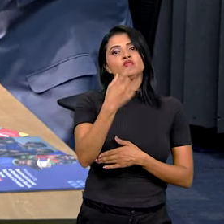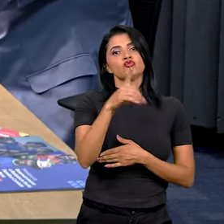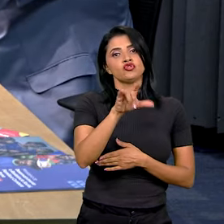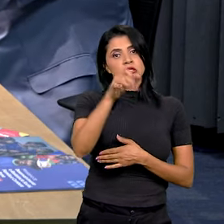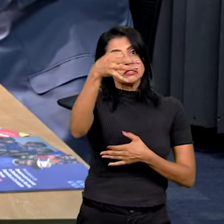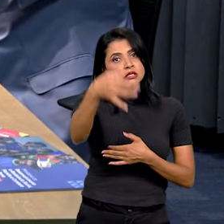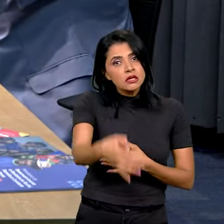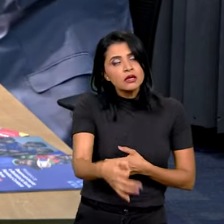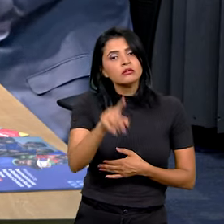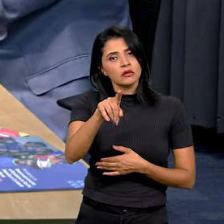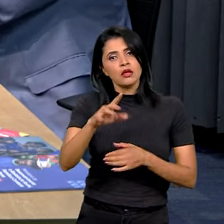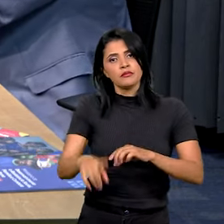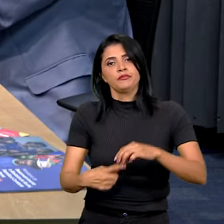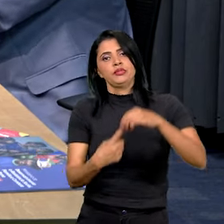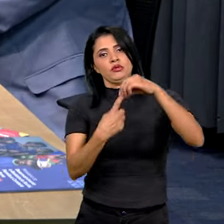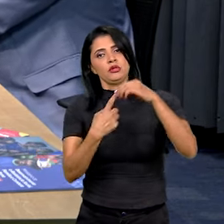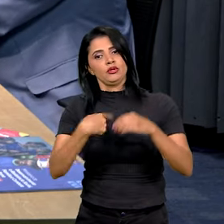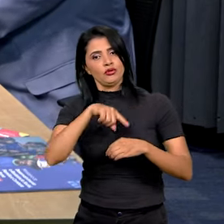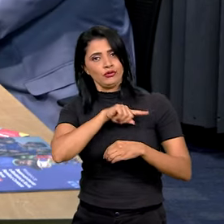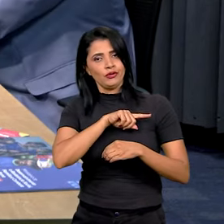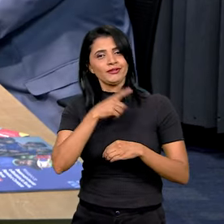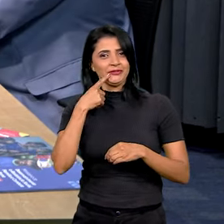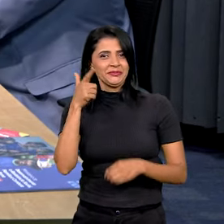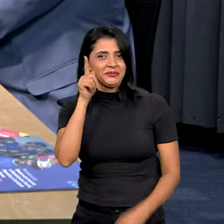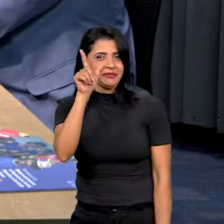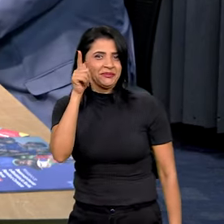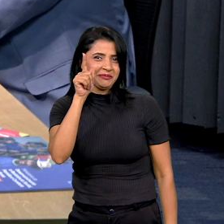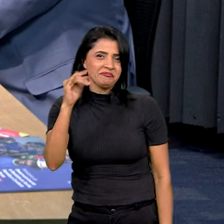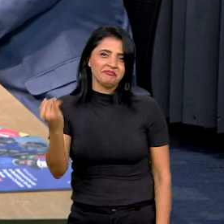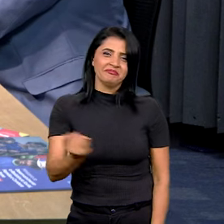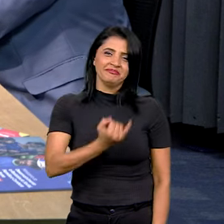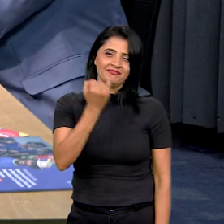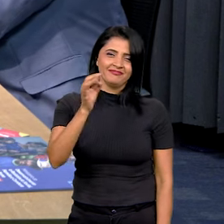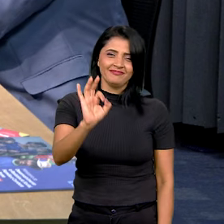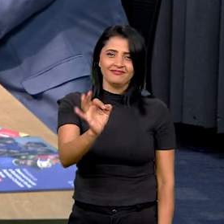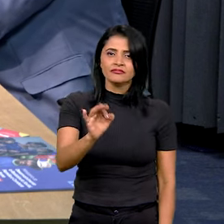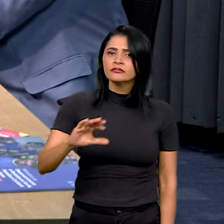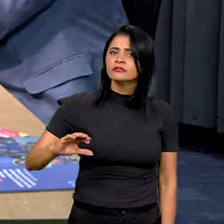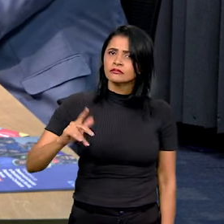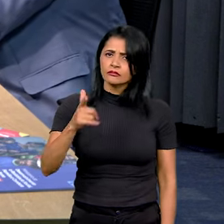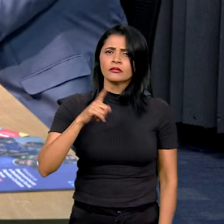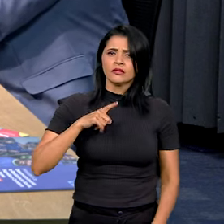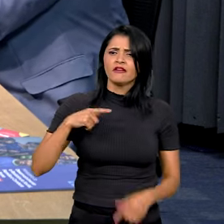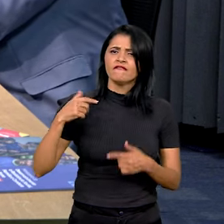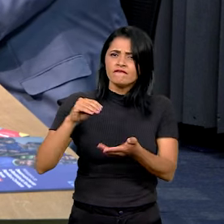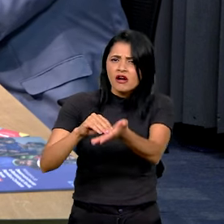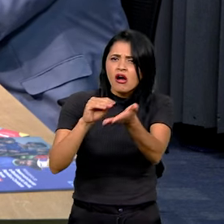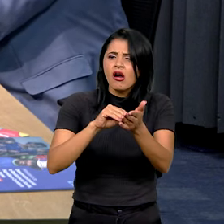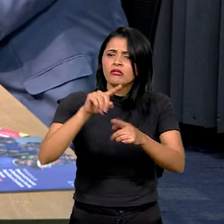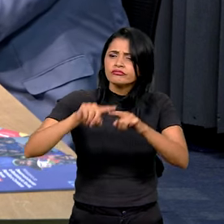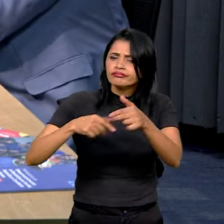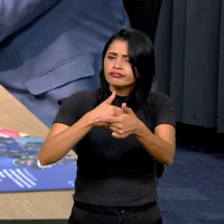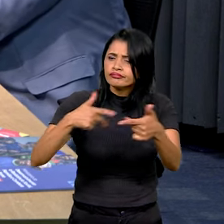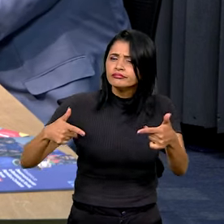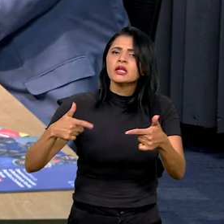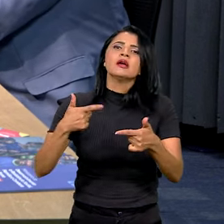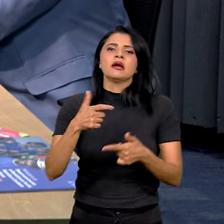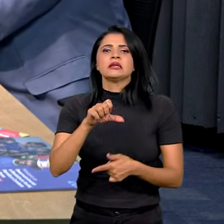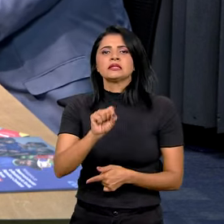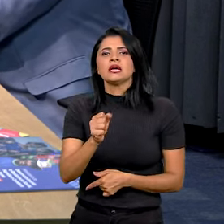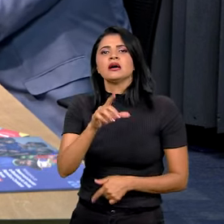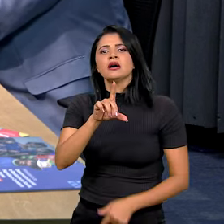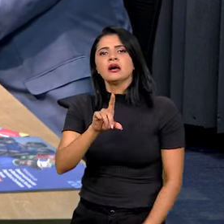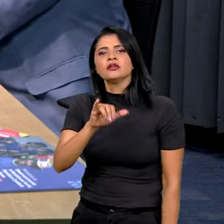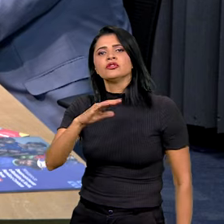benefício dele na data correta isso pra gente é uma prioridade e a gente tá conseguindo um sucesso até relevante nesse sentido é claro que a gente ainda tem muito o que construir mas a